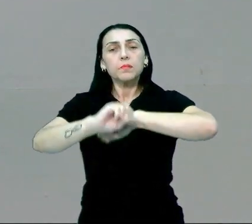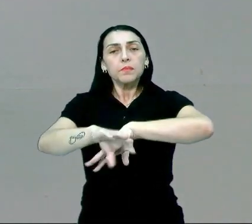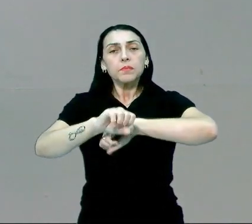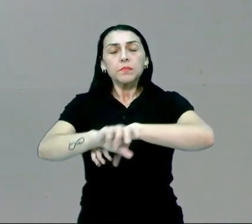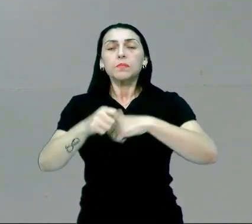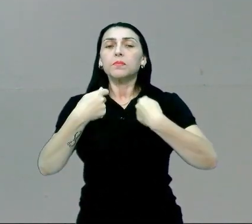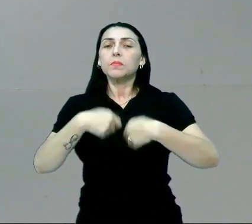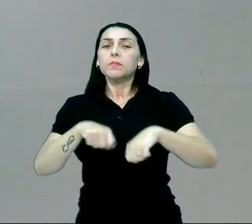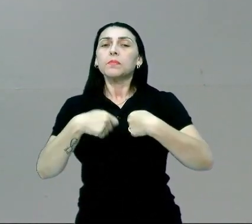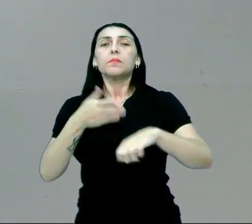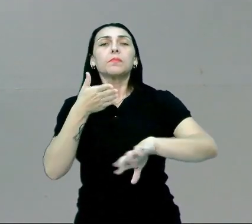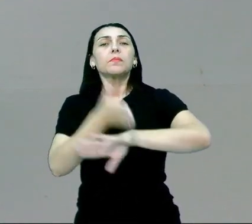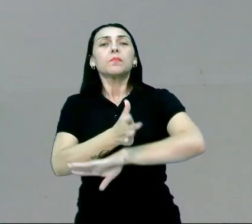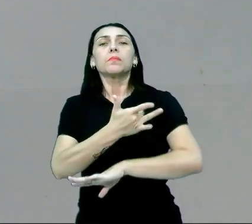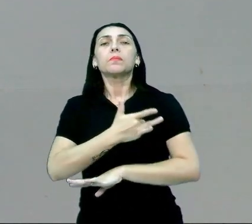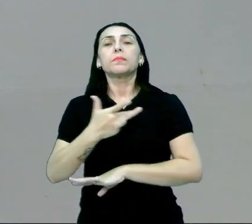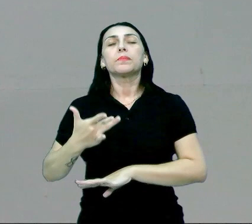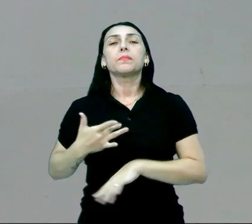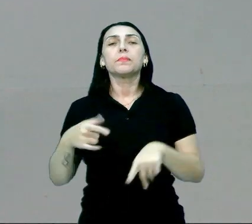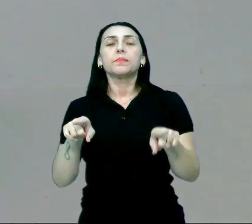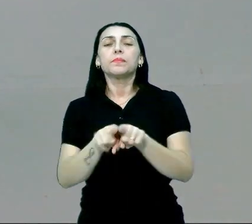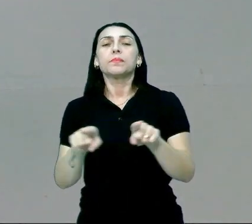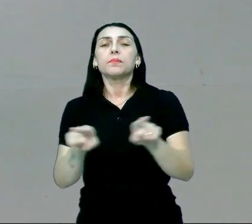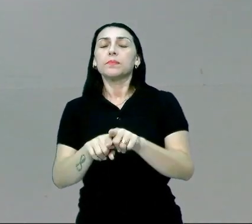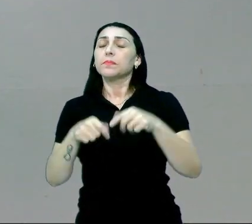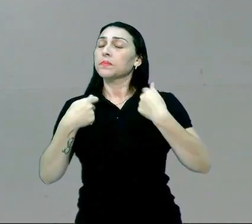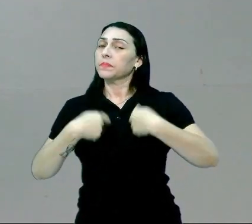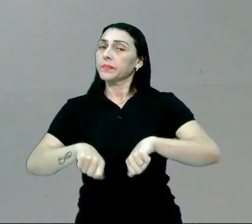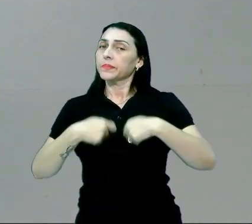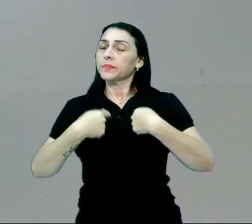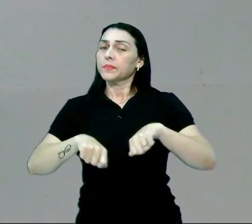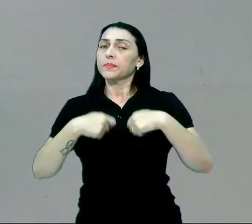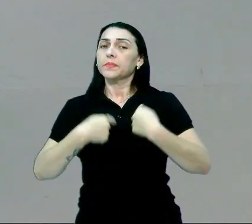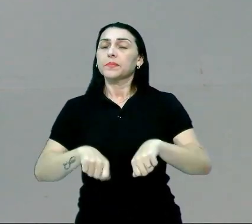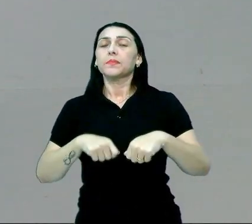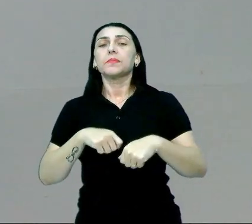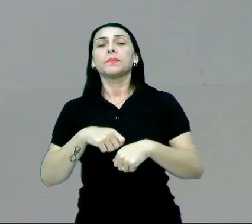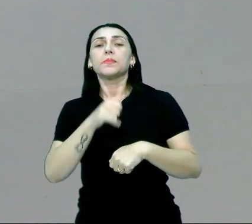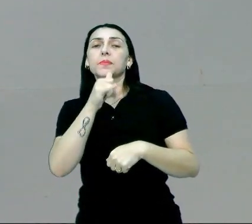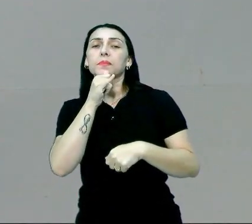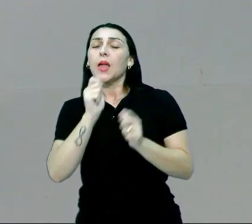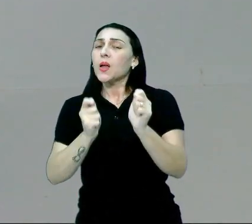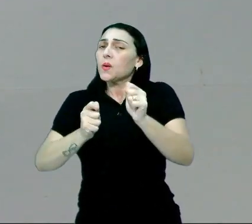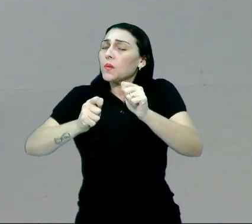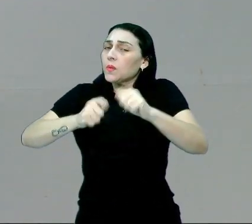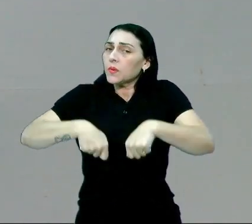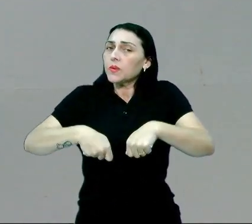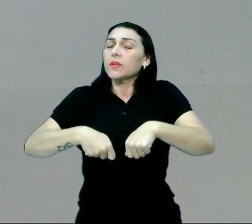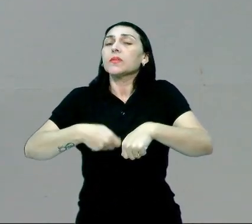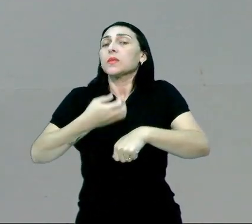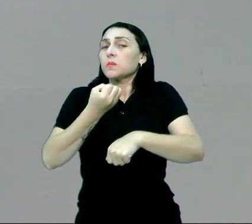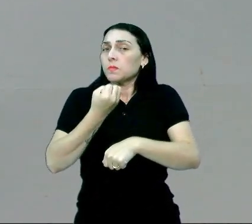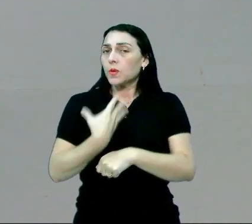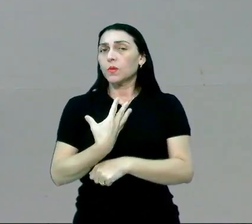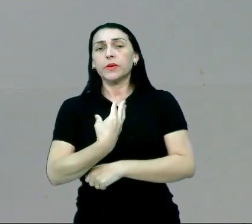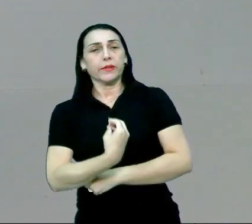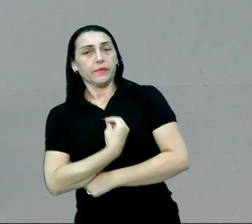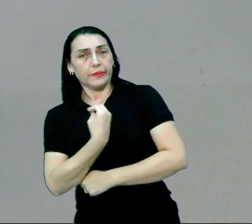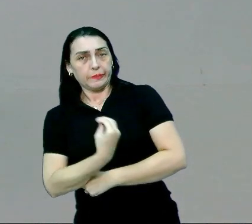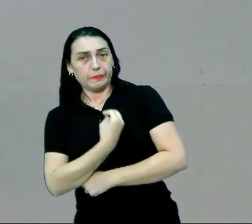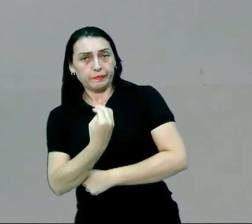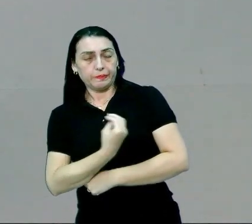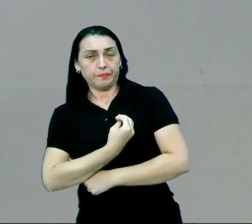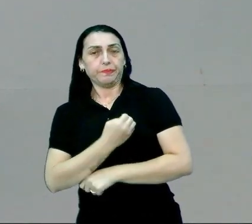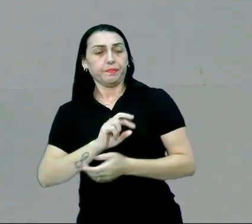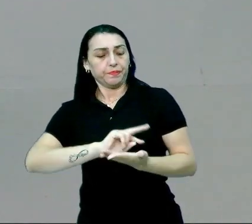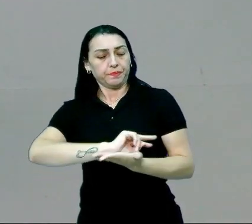educação, que precisam ter acesso à saúde, que também precisam, digamos assim, ter condições dignas de vida. Então,